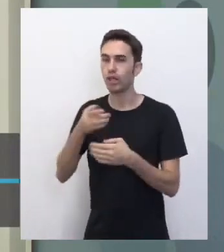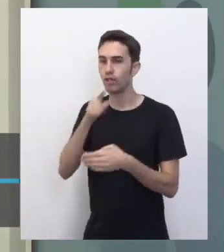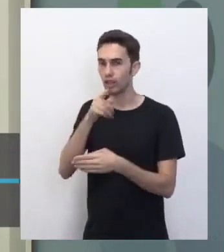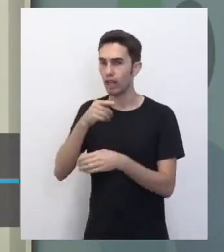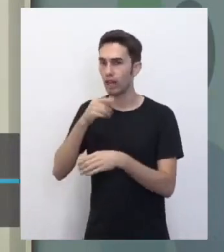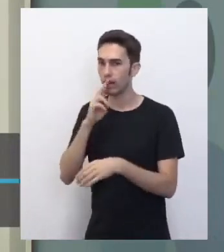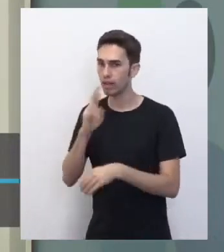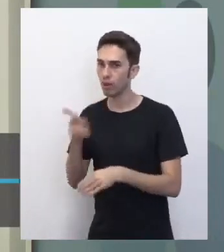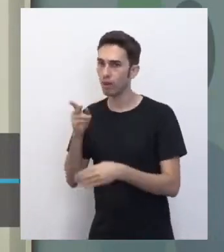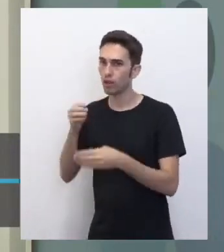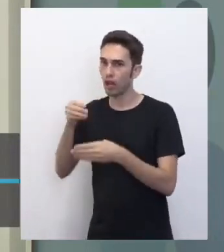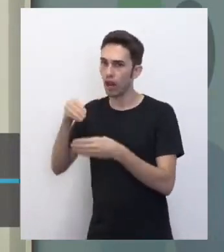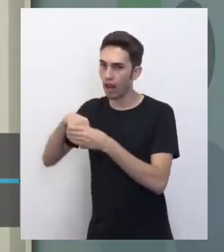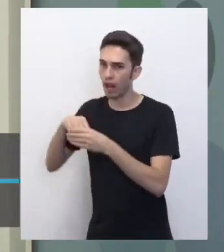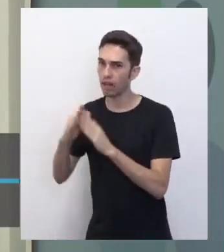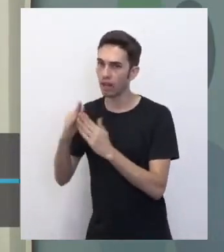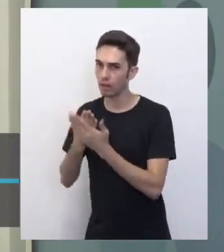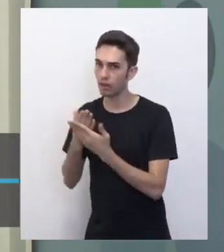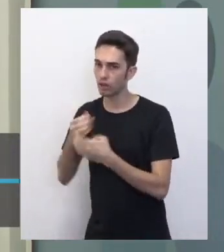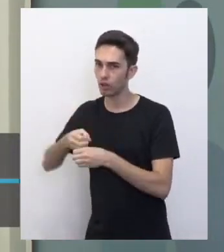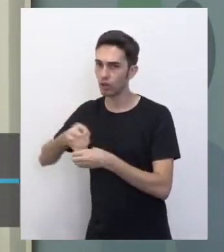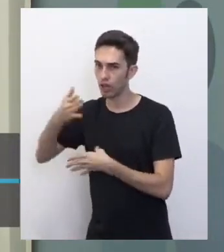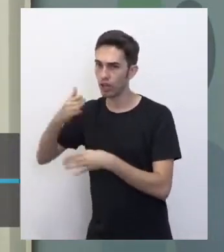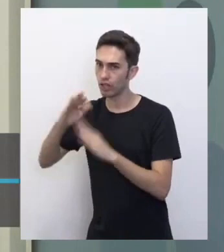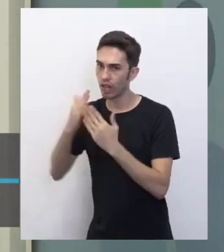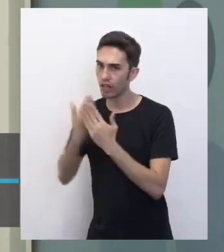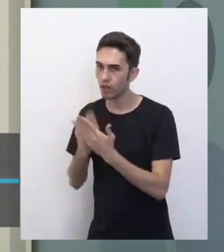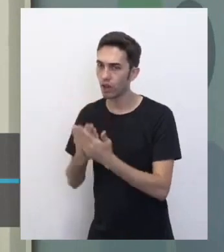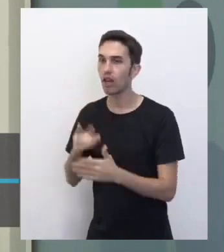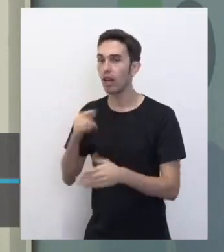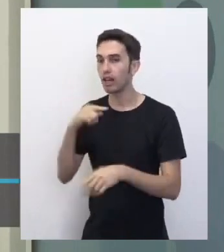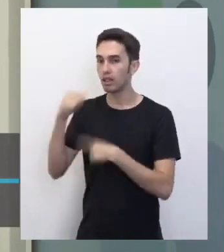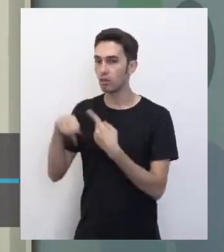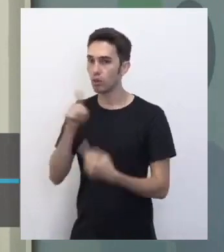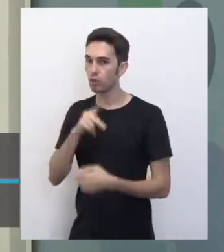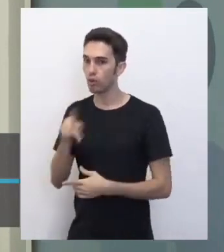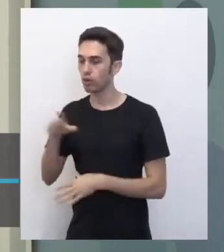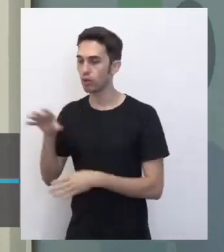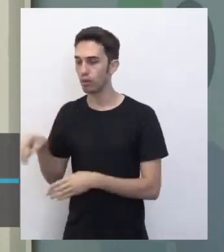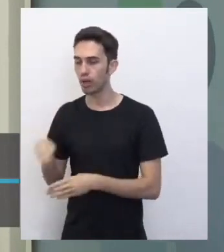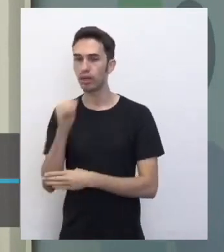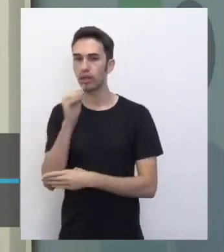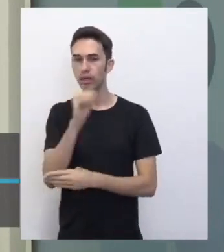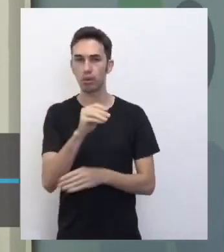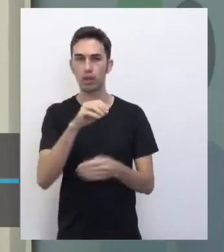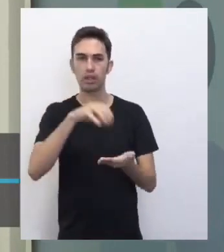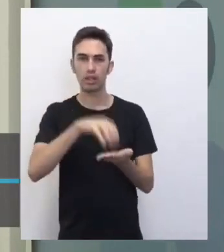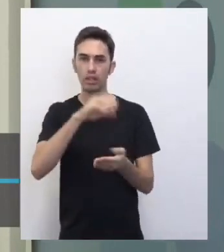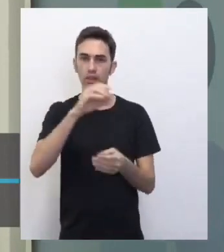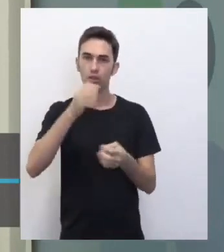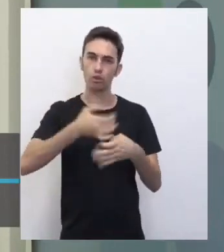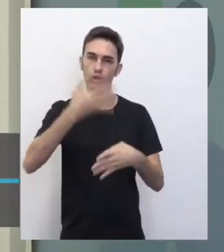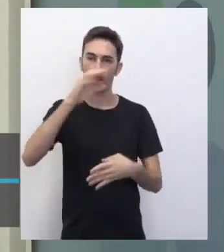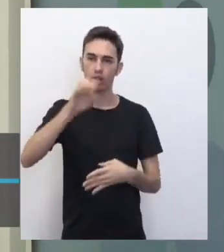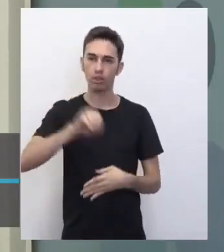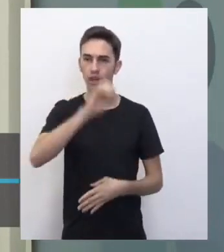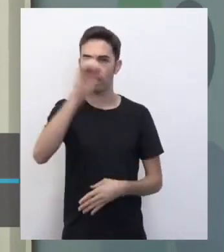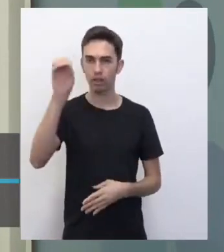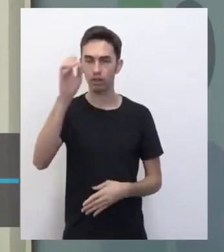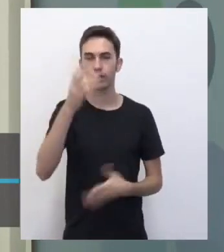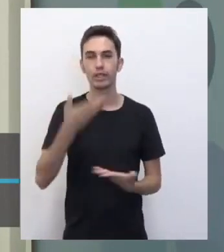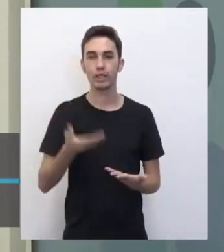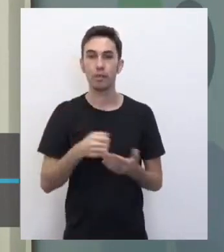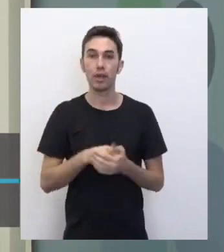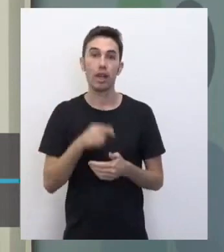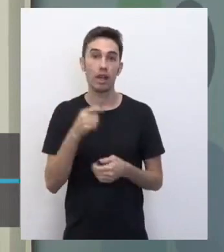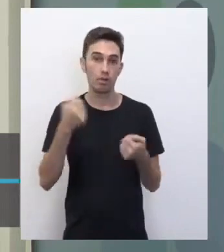turma, e o professor transfere essa resposta, manda essa resposta para nós aqui no Centro de Mídias. Por isso que é muito importante, professor, dentro das suas